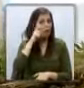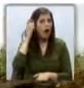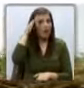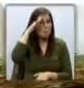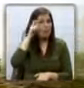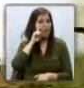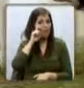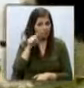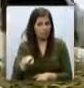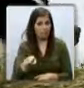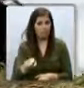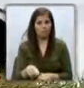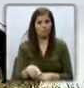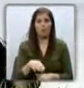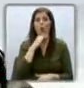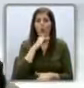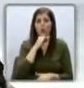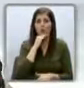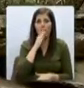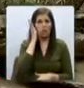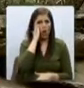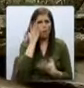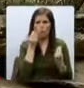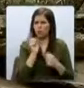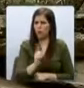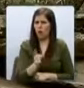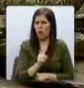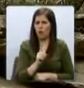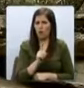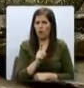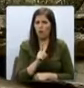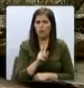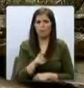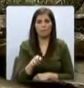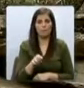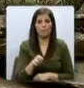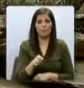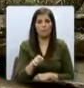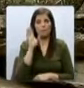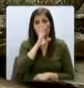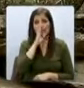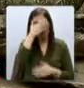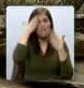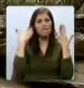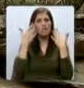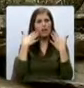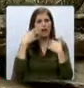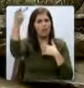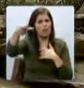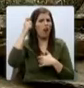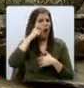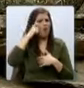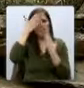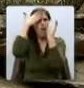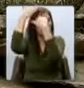rebanho eles é uns cães que não dormem muito não dormem muito eles mesmo no bravo deixa por lá onde quera não precisa